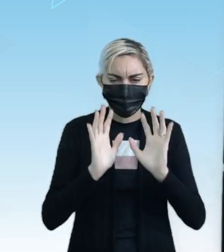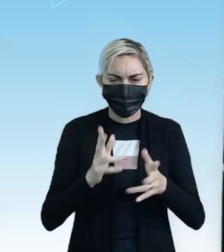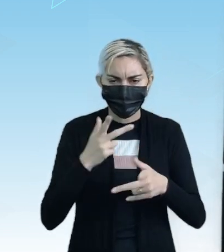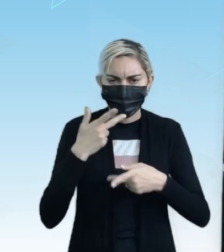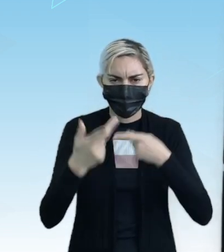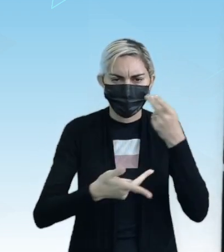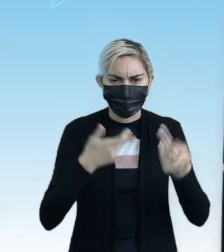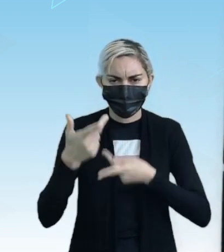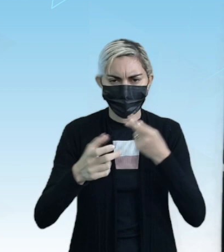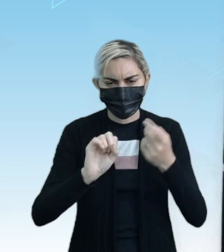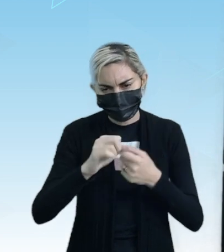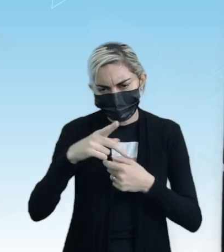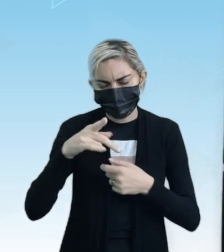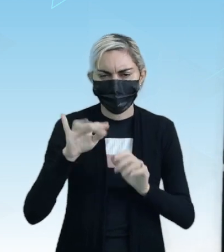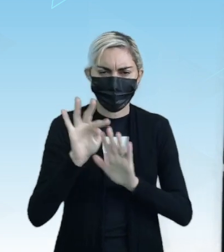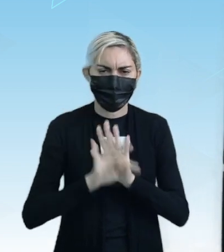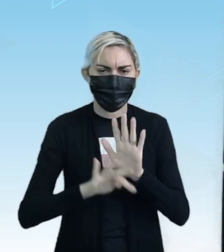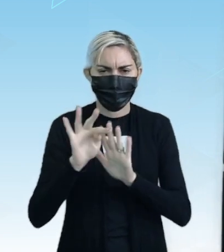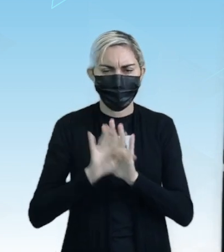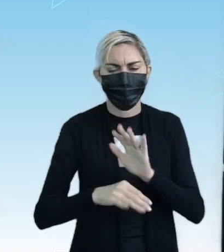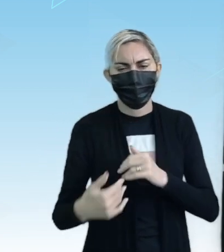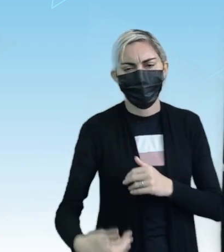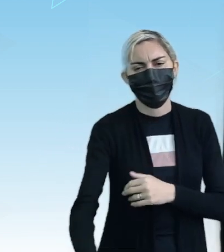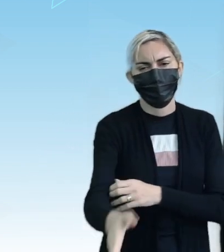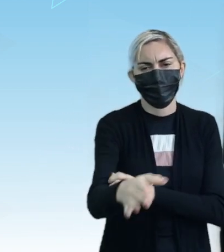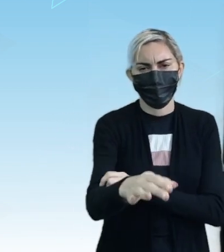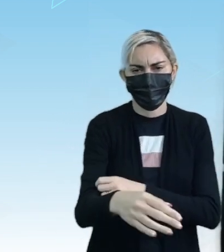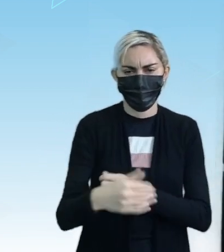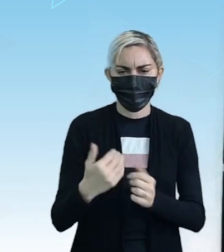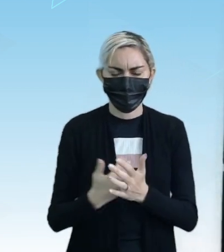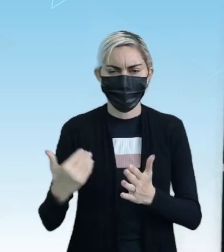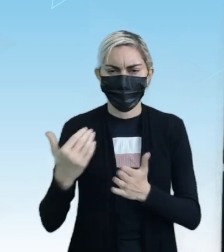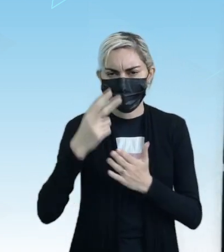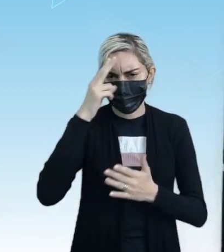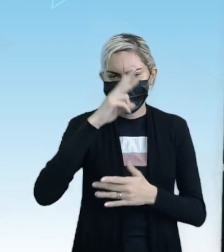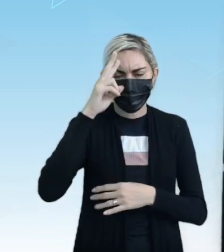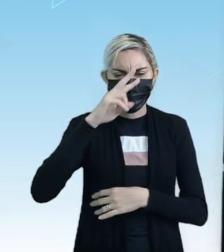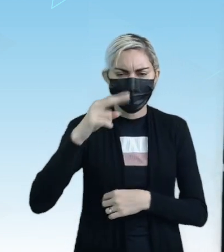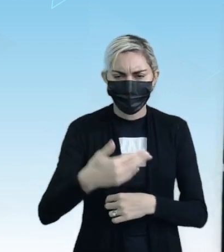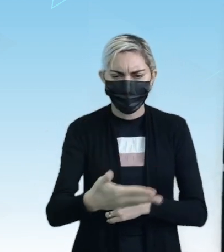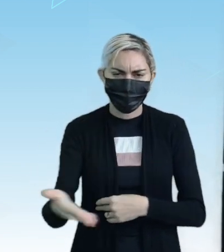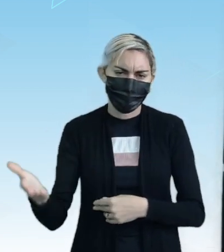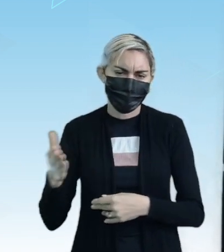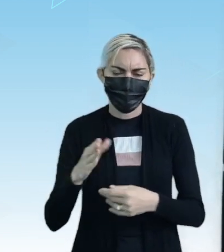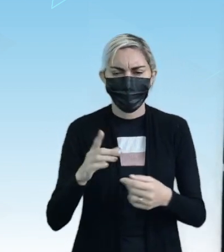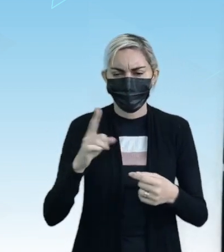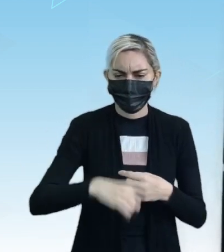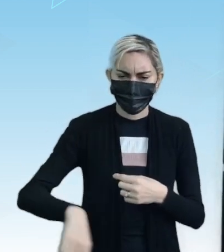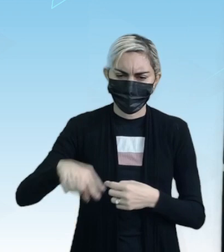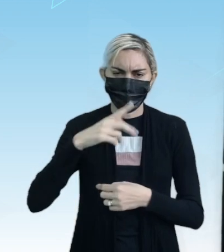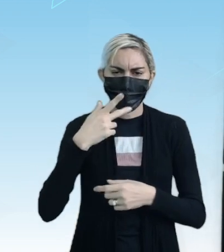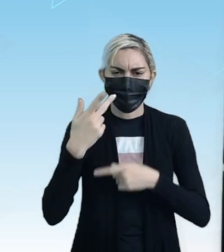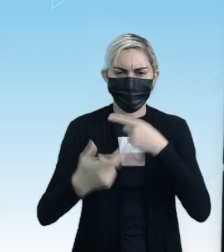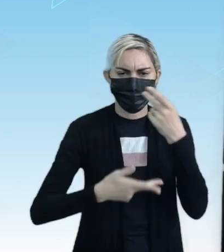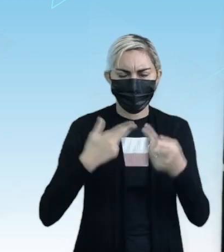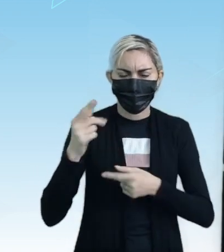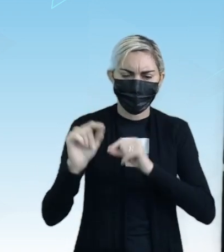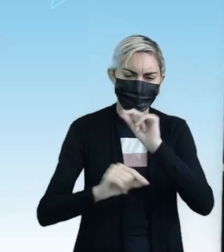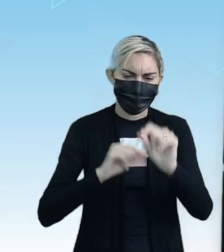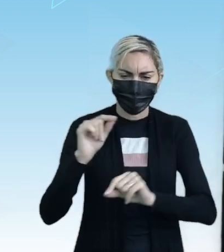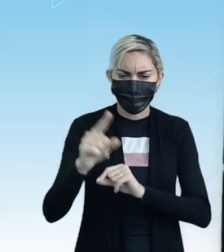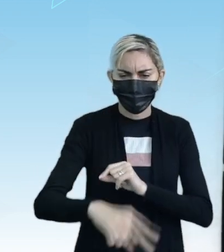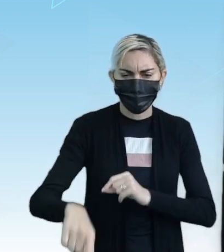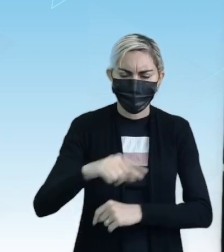na superfície do texto. Vai além. Então, lembrem-se, nós falamos com quem? Com os